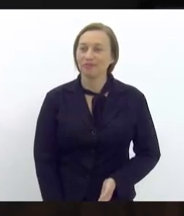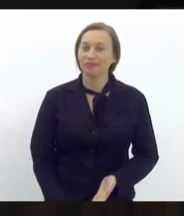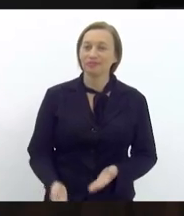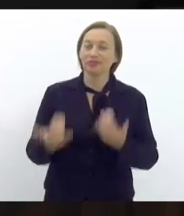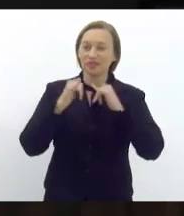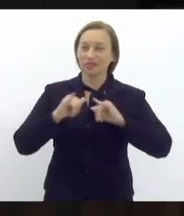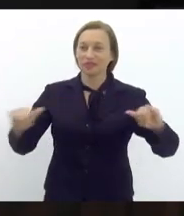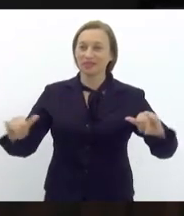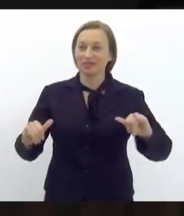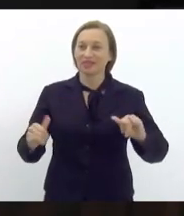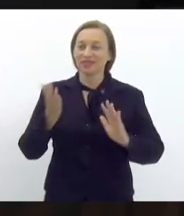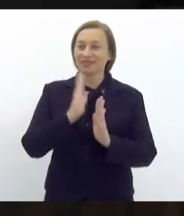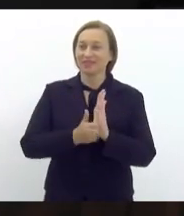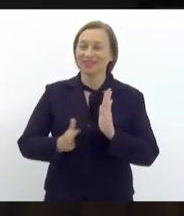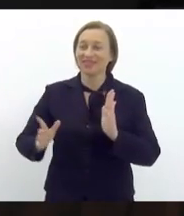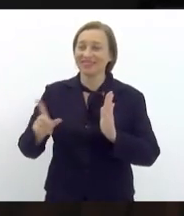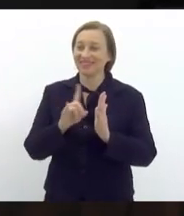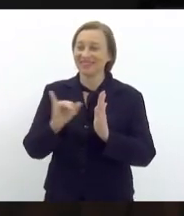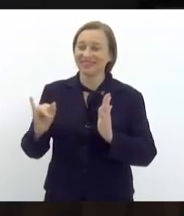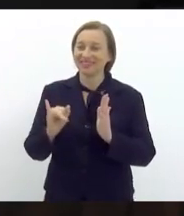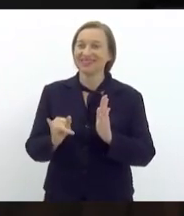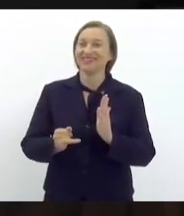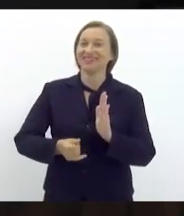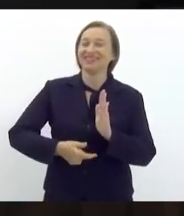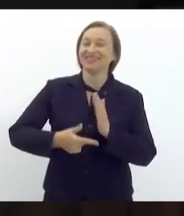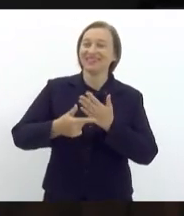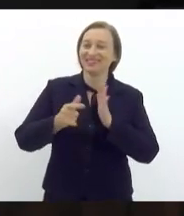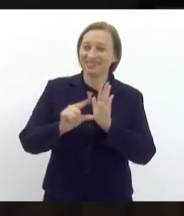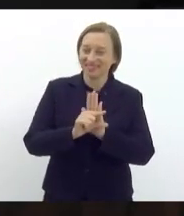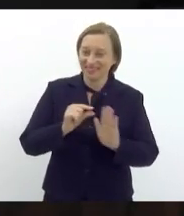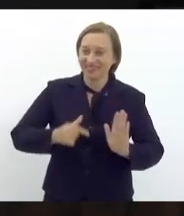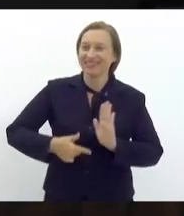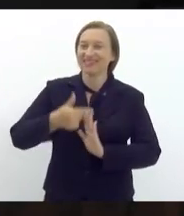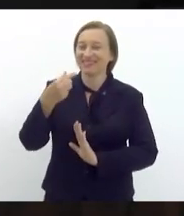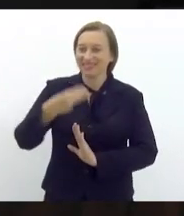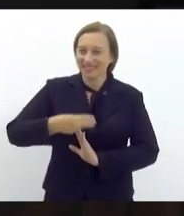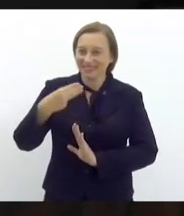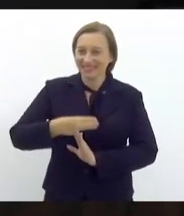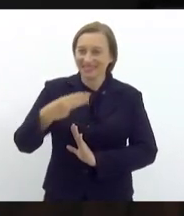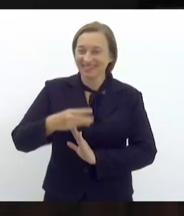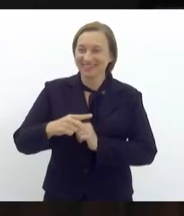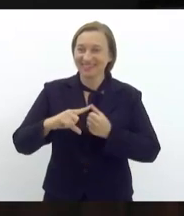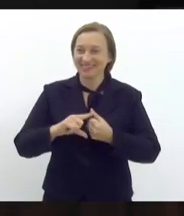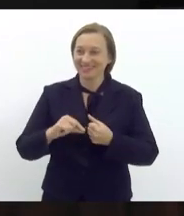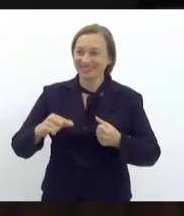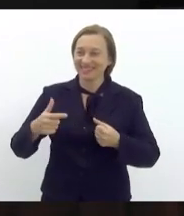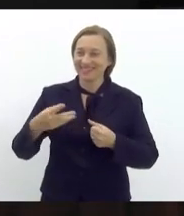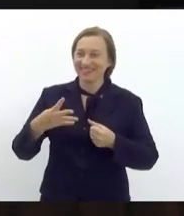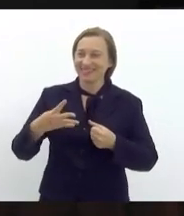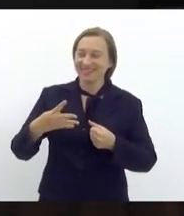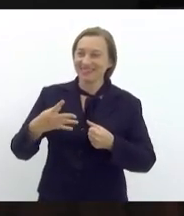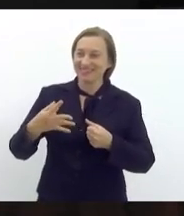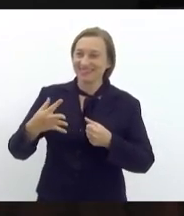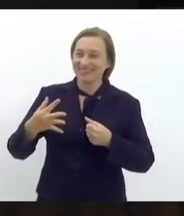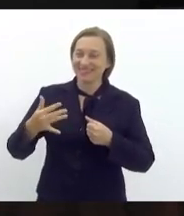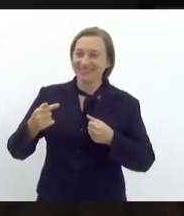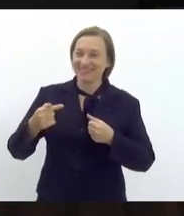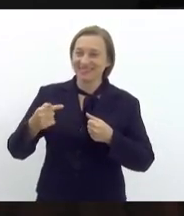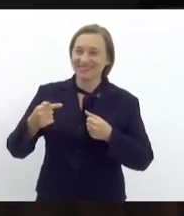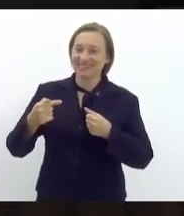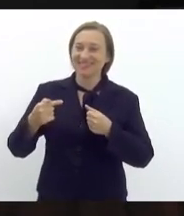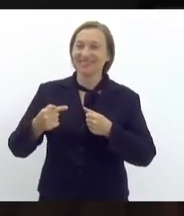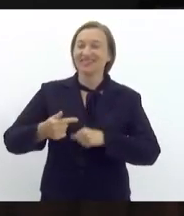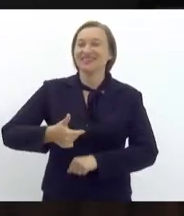incluídos na ordem do dia de acordo com o parágrafo terceiro do artigo 47 do regimento interno em tramitação